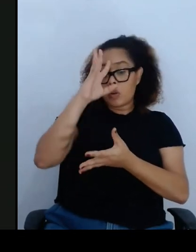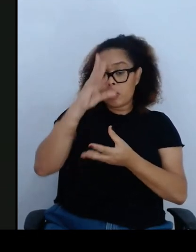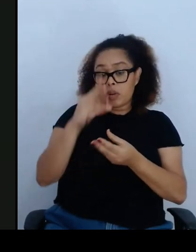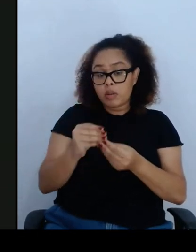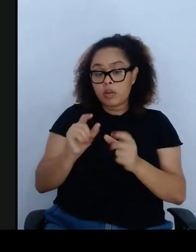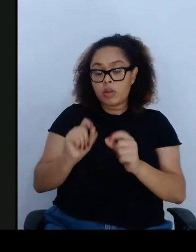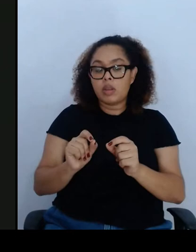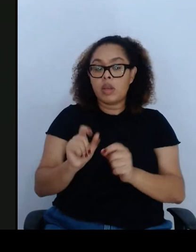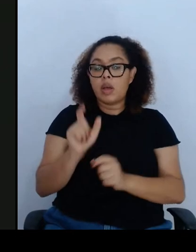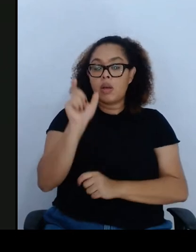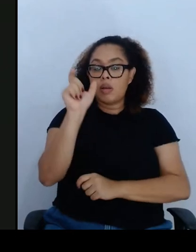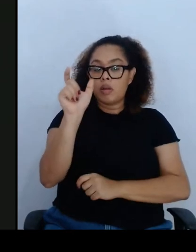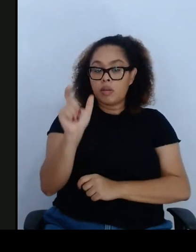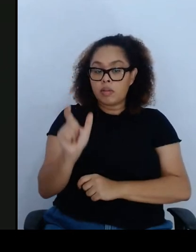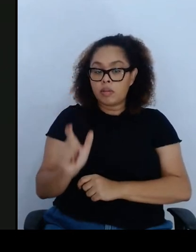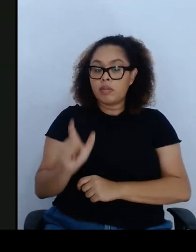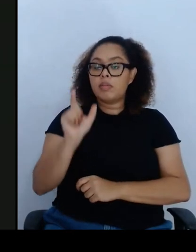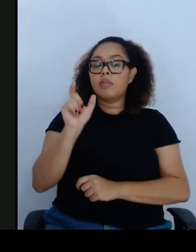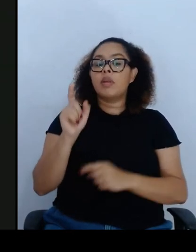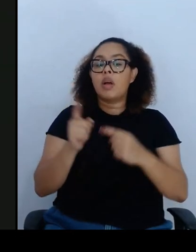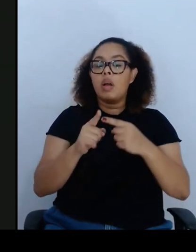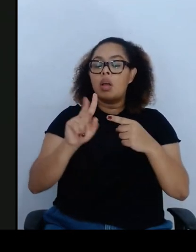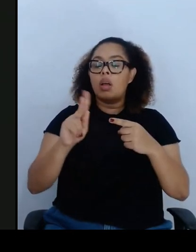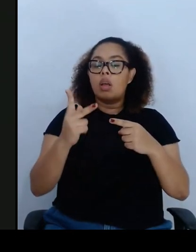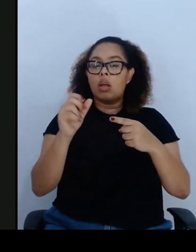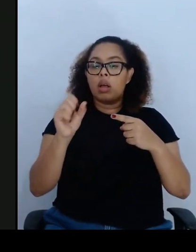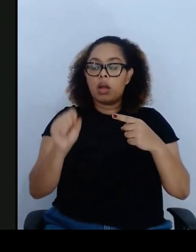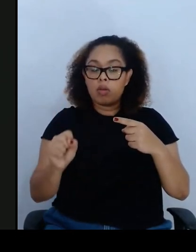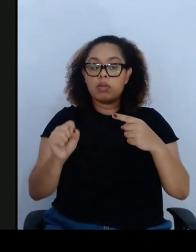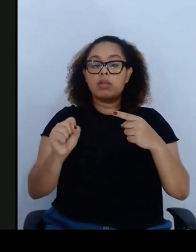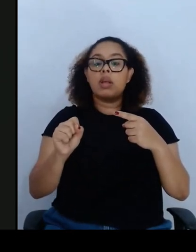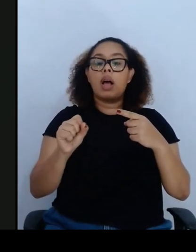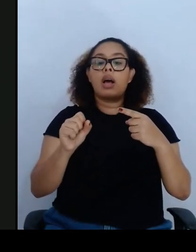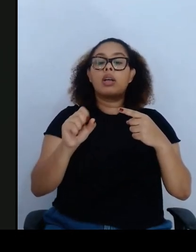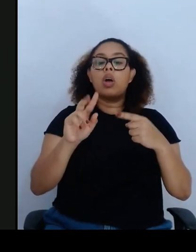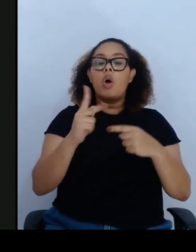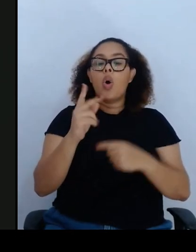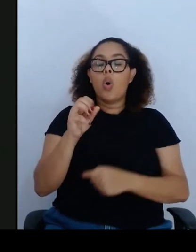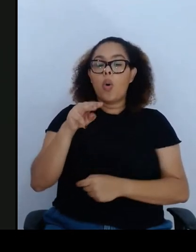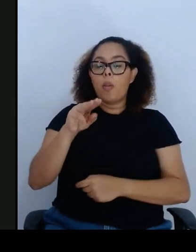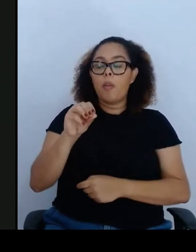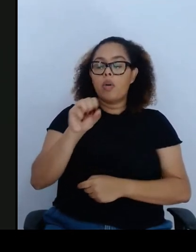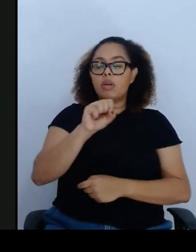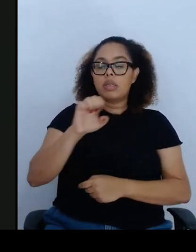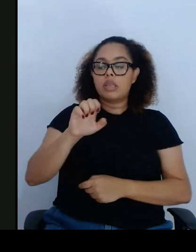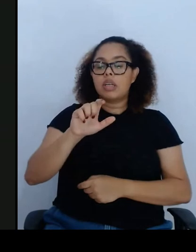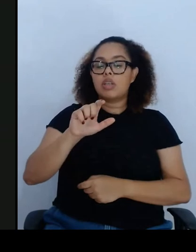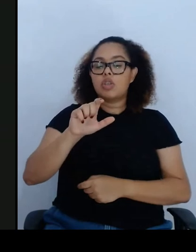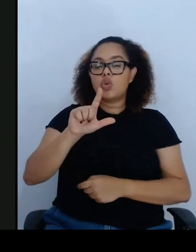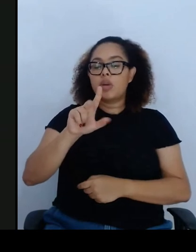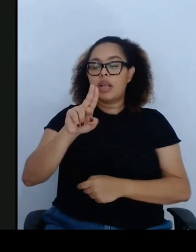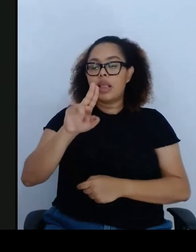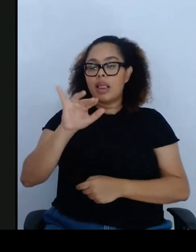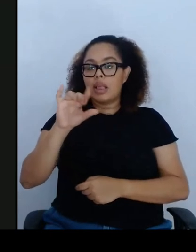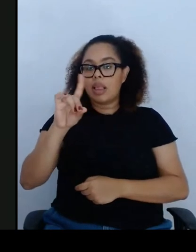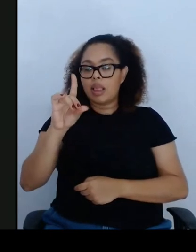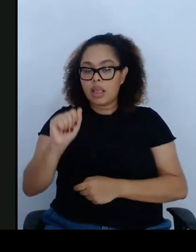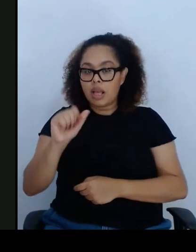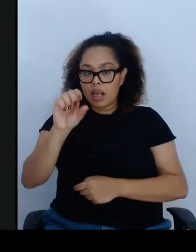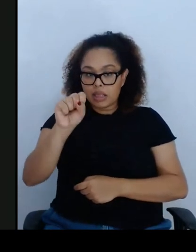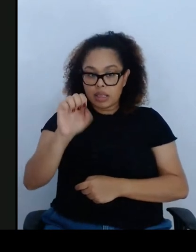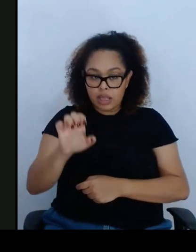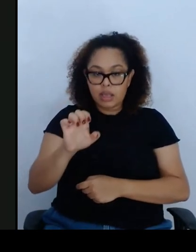termos homossexualidade homossexual e finalmente esse processo combina com a discriminalização